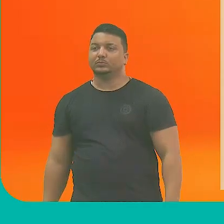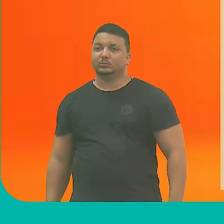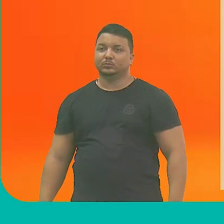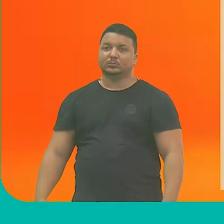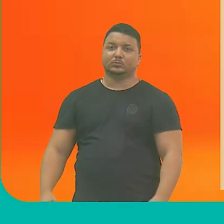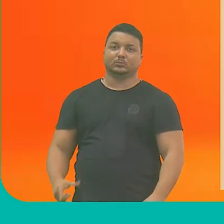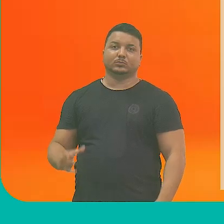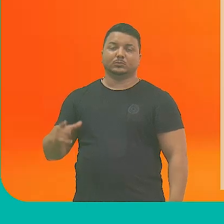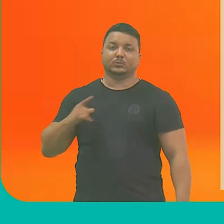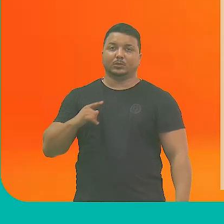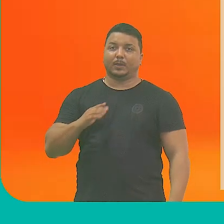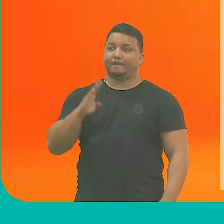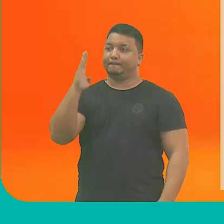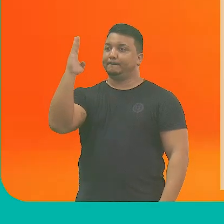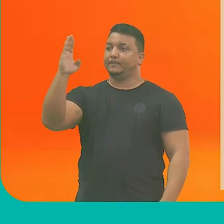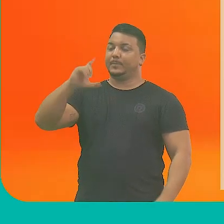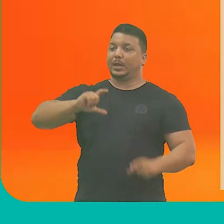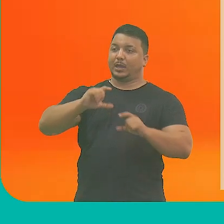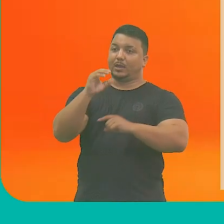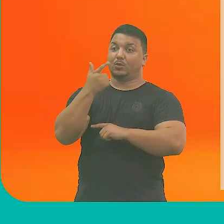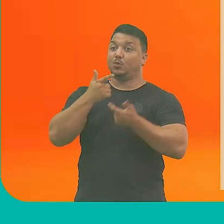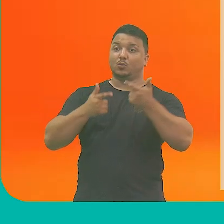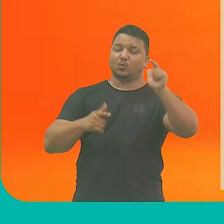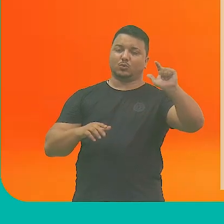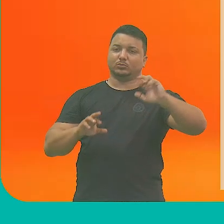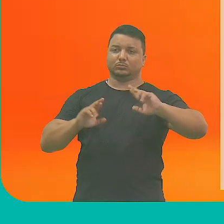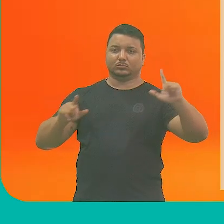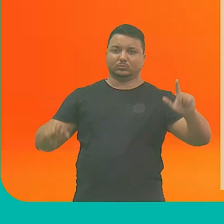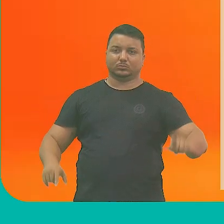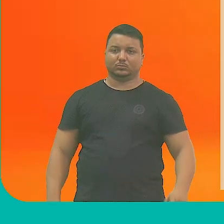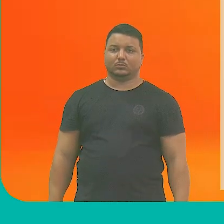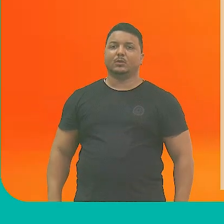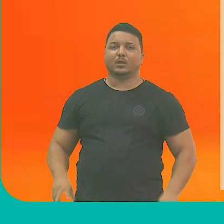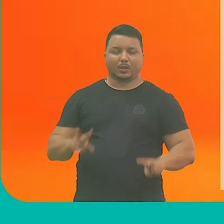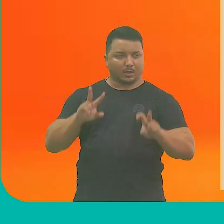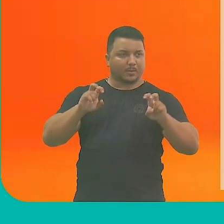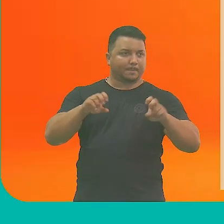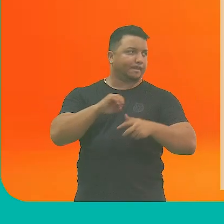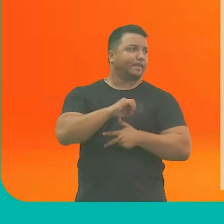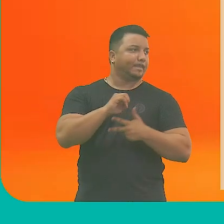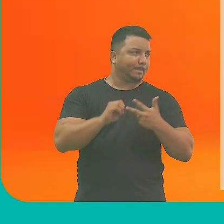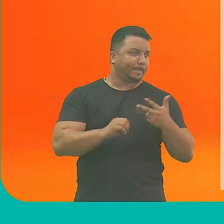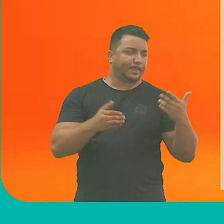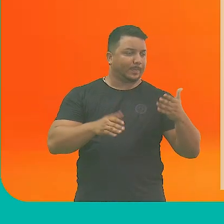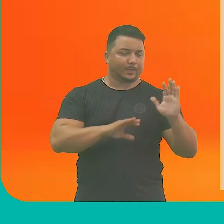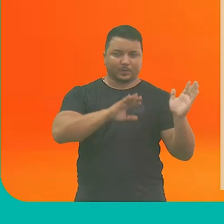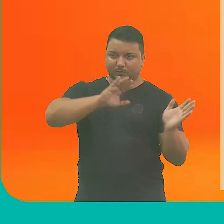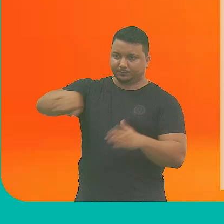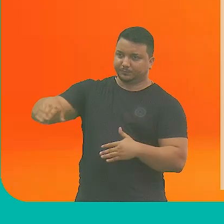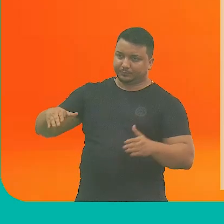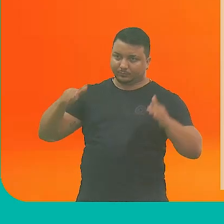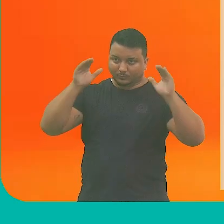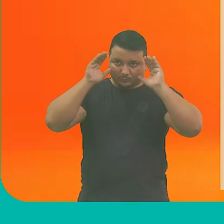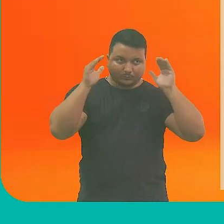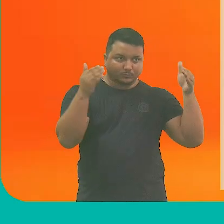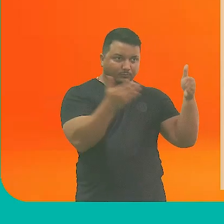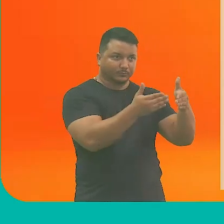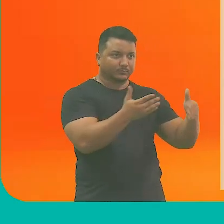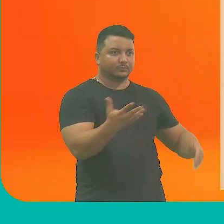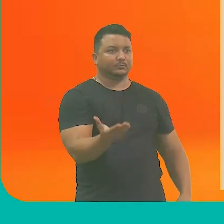ele colocou uma barra que avaliava outra coisa na questão do Enem. Mas vamos pensar na nossa